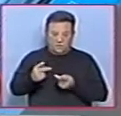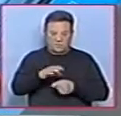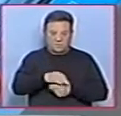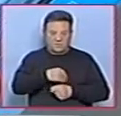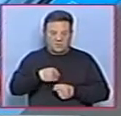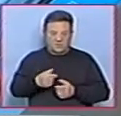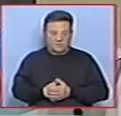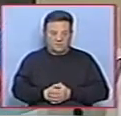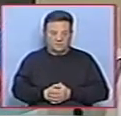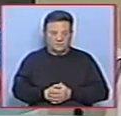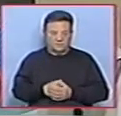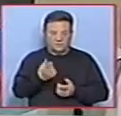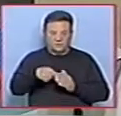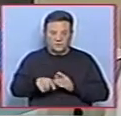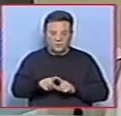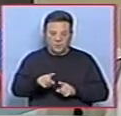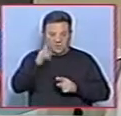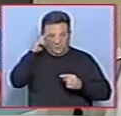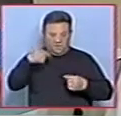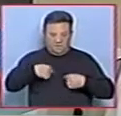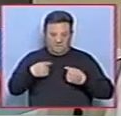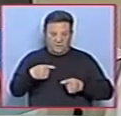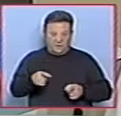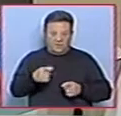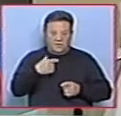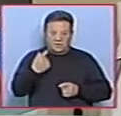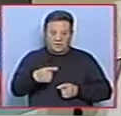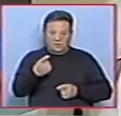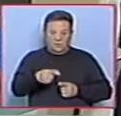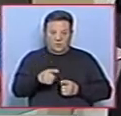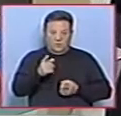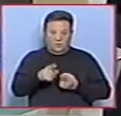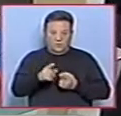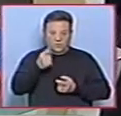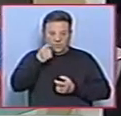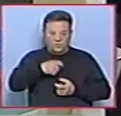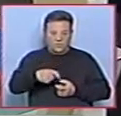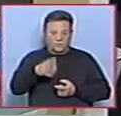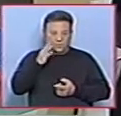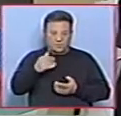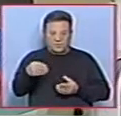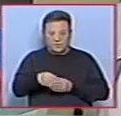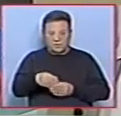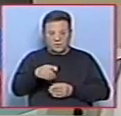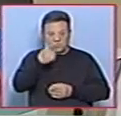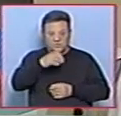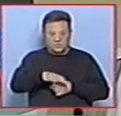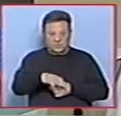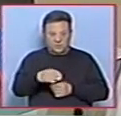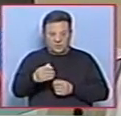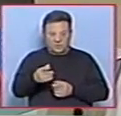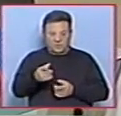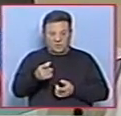clínico. No fundo, é um desafio de que temos um algoritmo fisiológico instituído dentro do paciente.